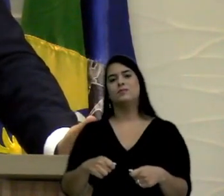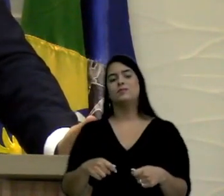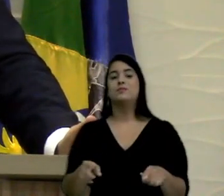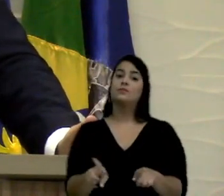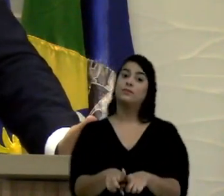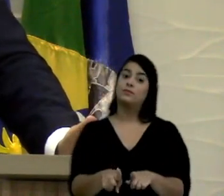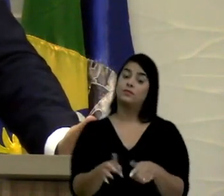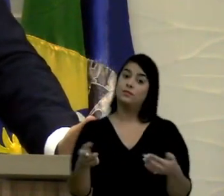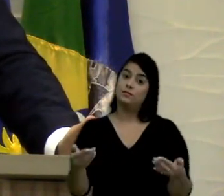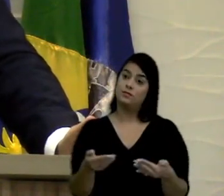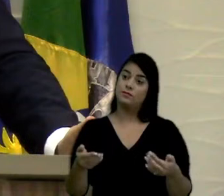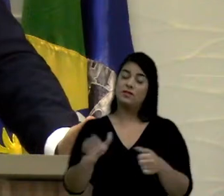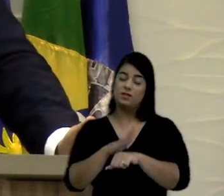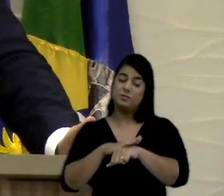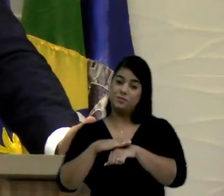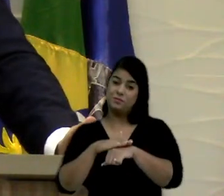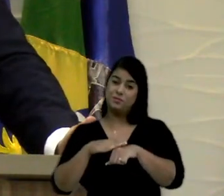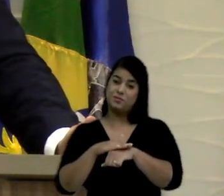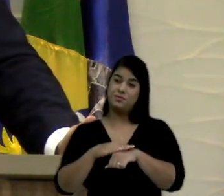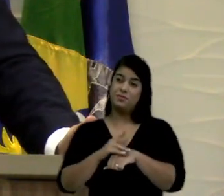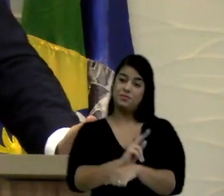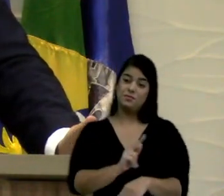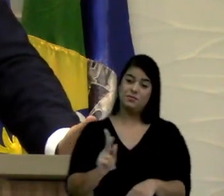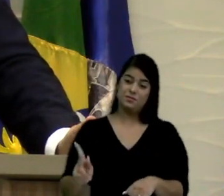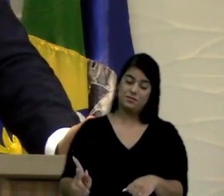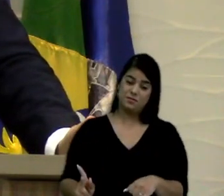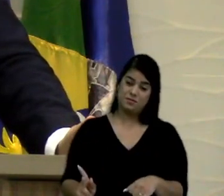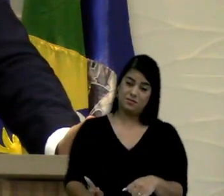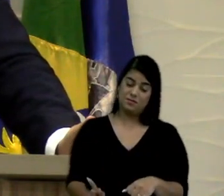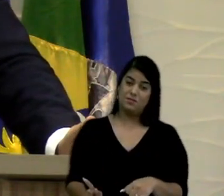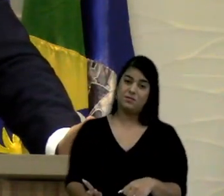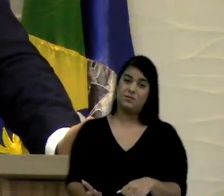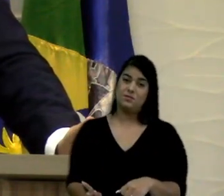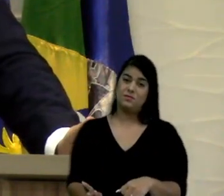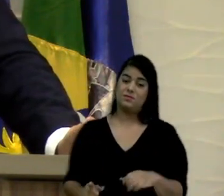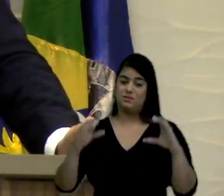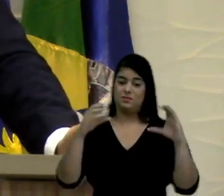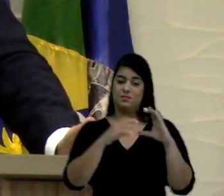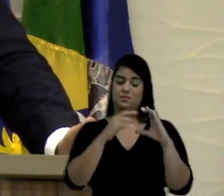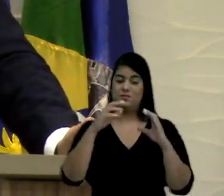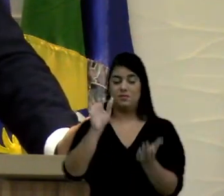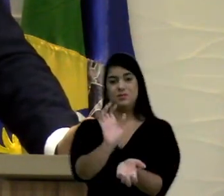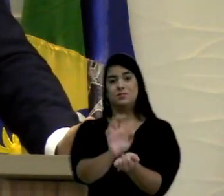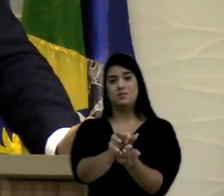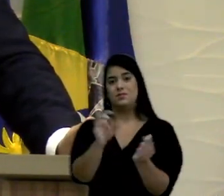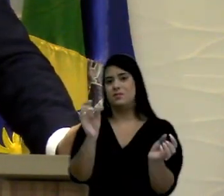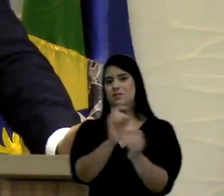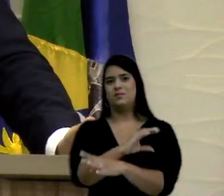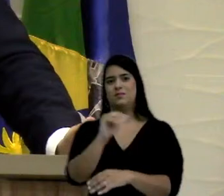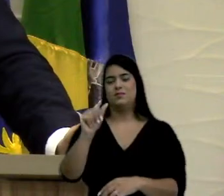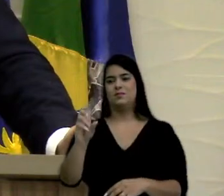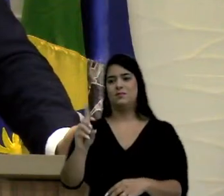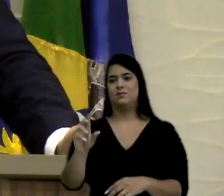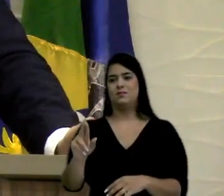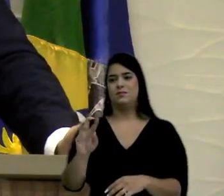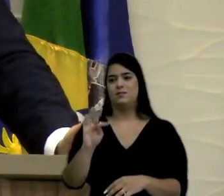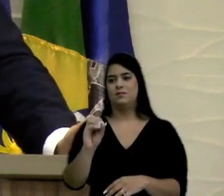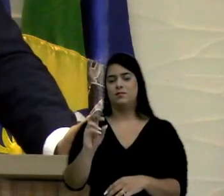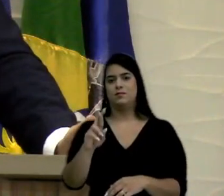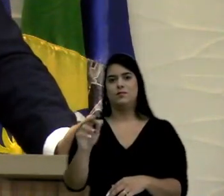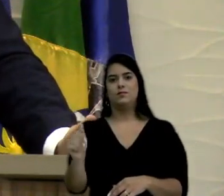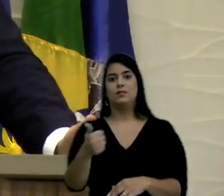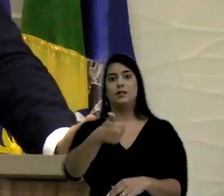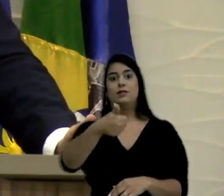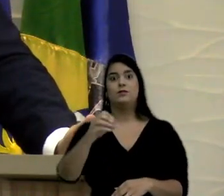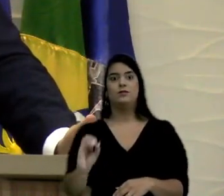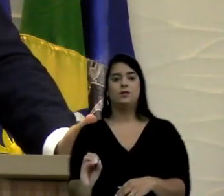né de conversar com o presidente da compes em Recife para que se possa concluir a dutora do Agreste são 10 pontos que ainda falta ser